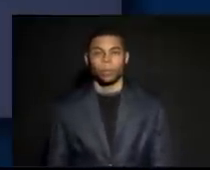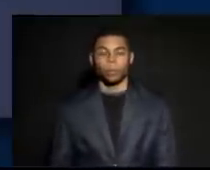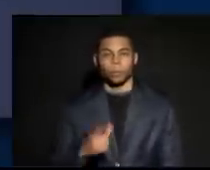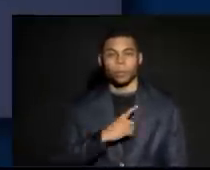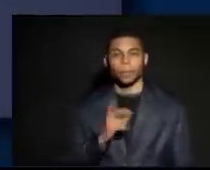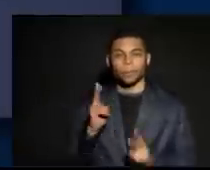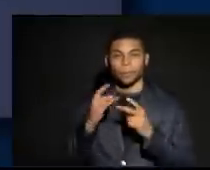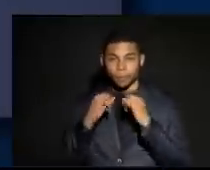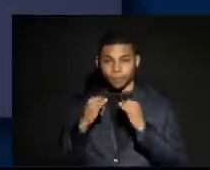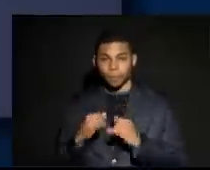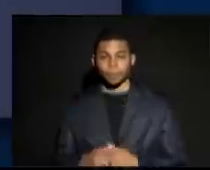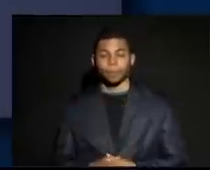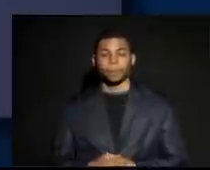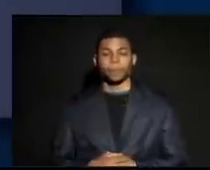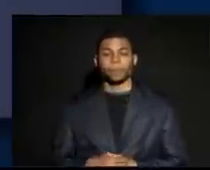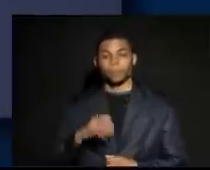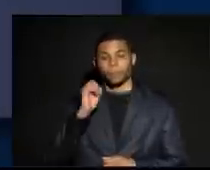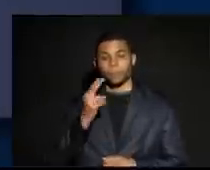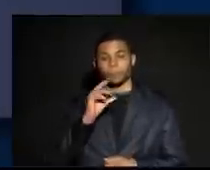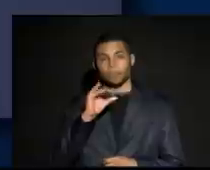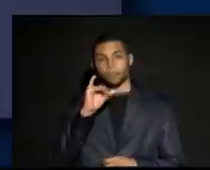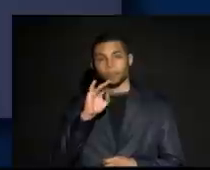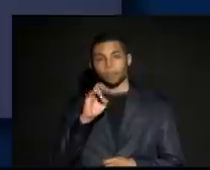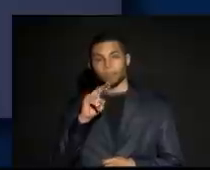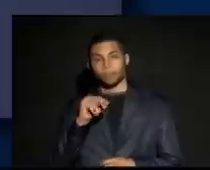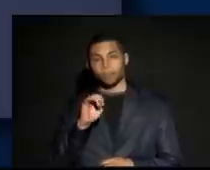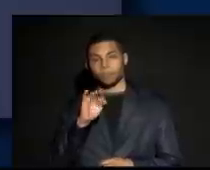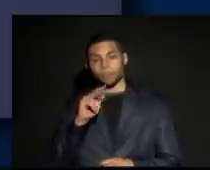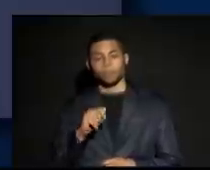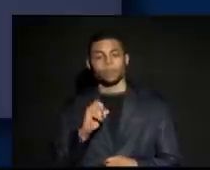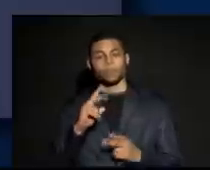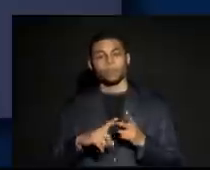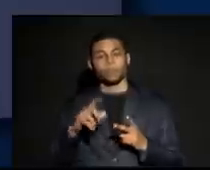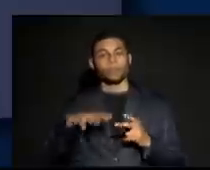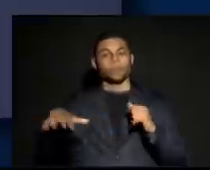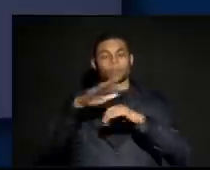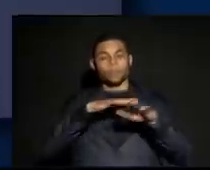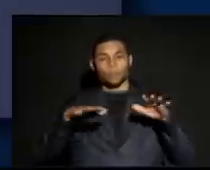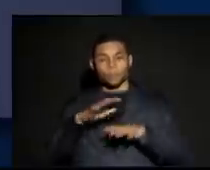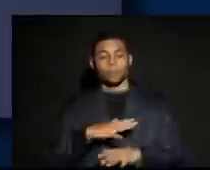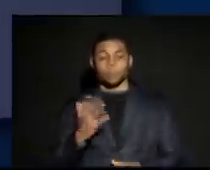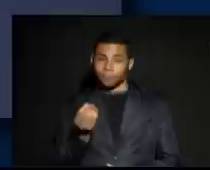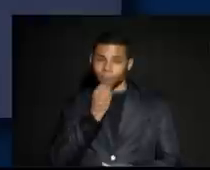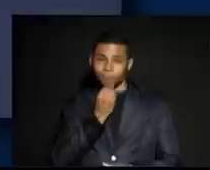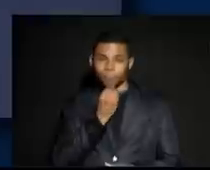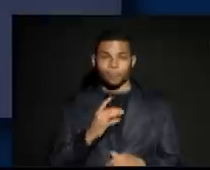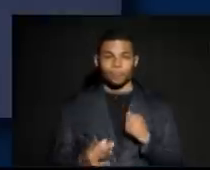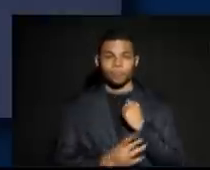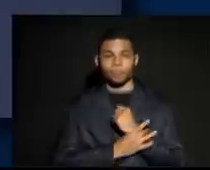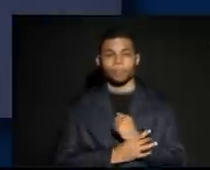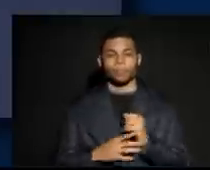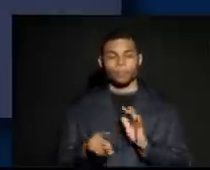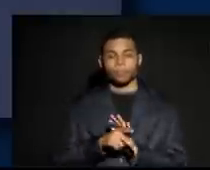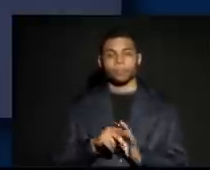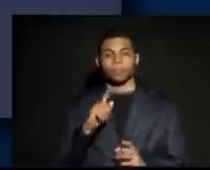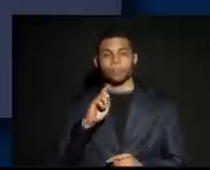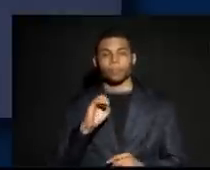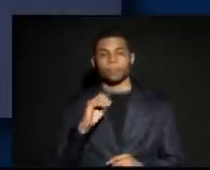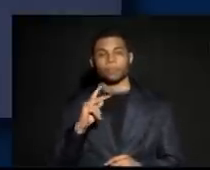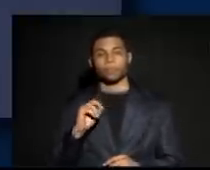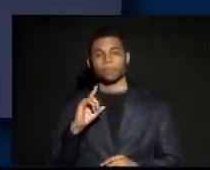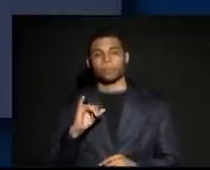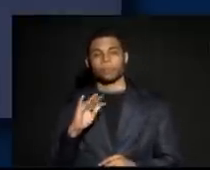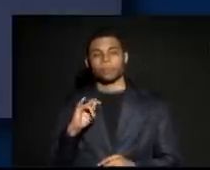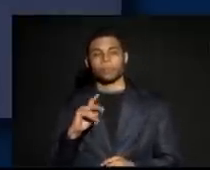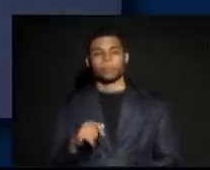energética uma segurança cibernética uma segurança ambiental e claro uma segurança geopolítica